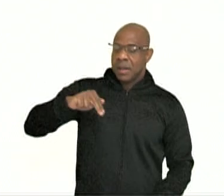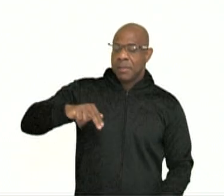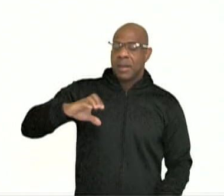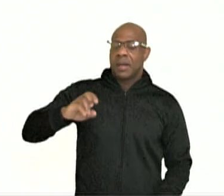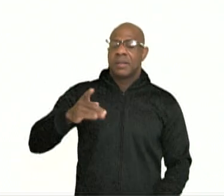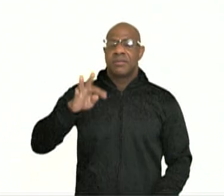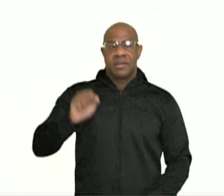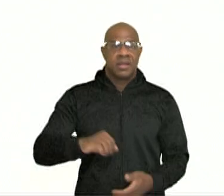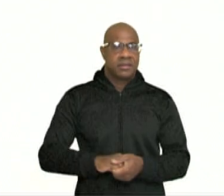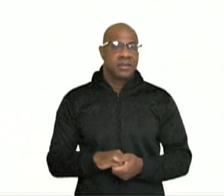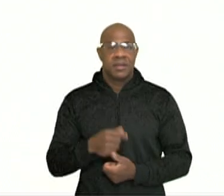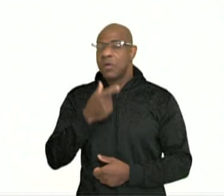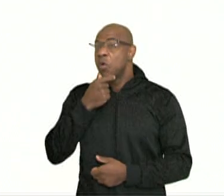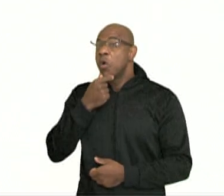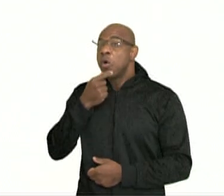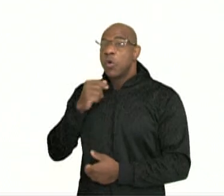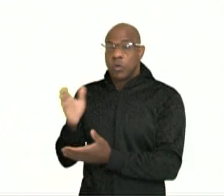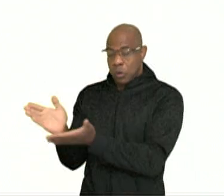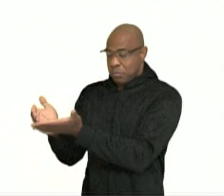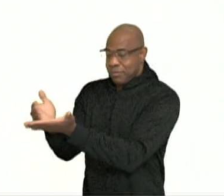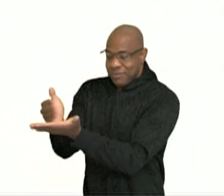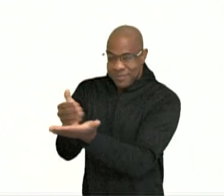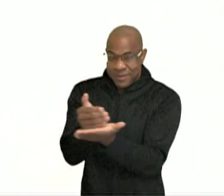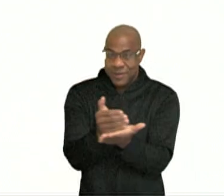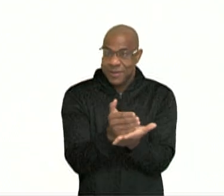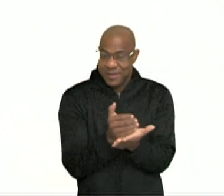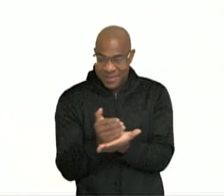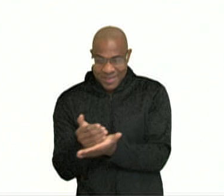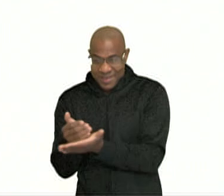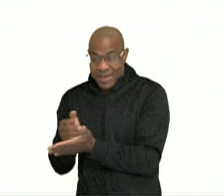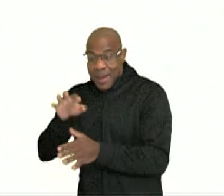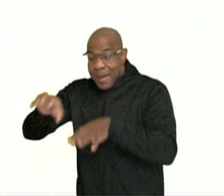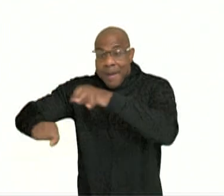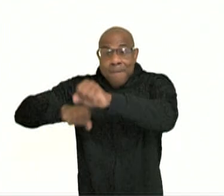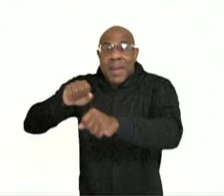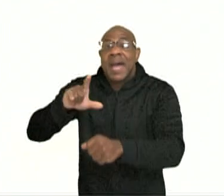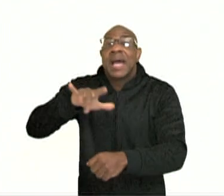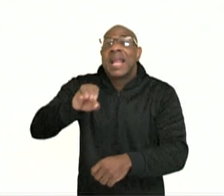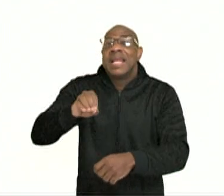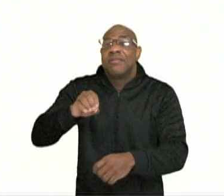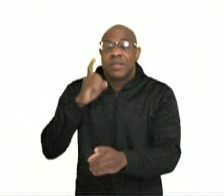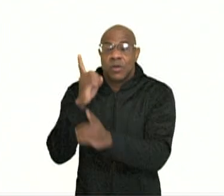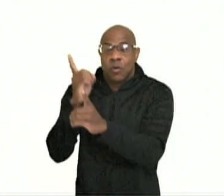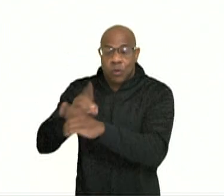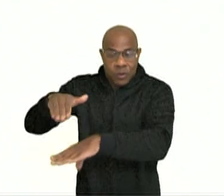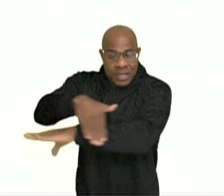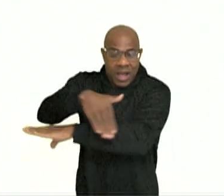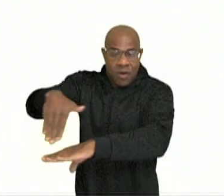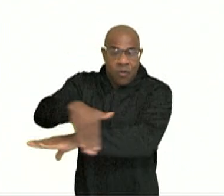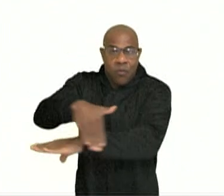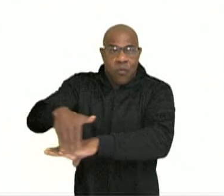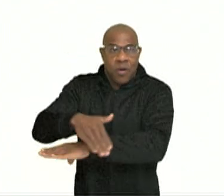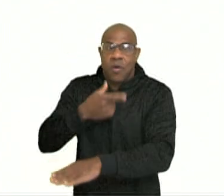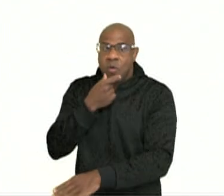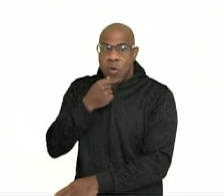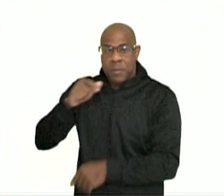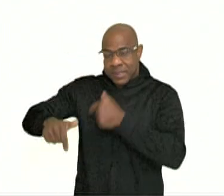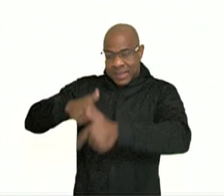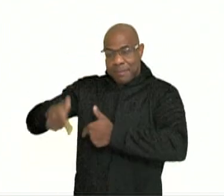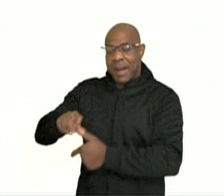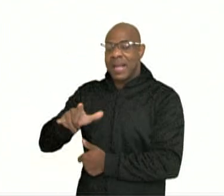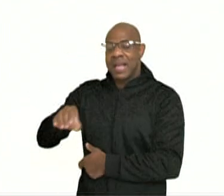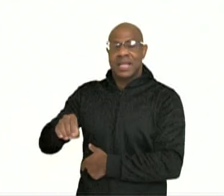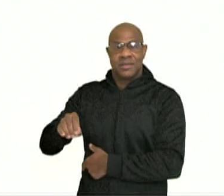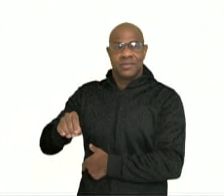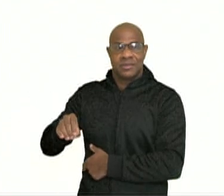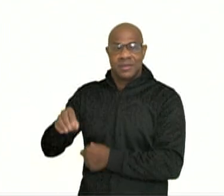lixo criam biblioteca comunitária com milhares de livros encontrados nas ruas. Então, isso é a manchete. O que é a